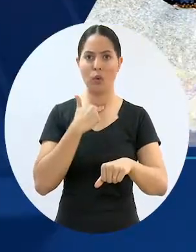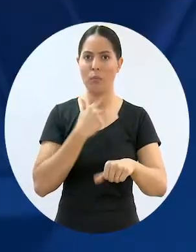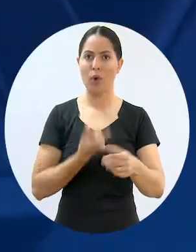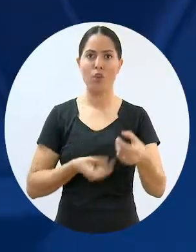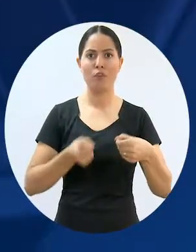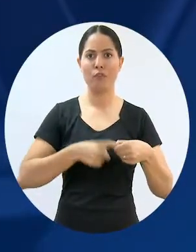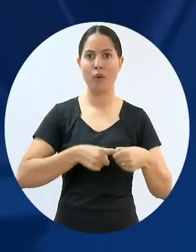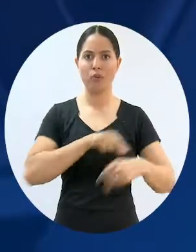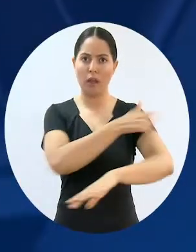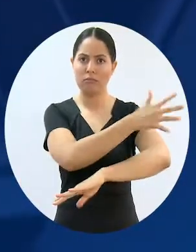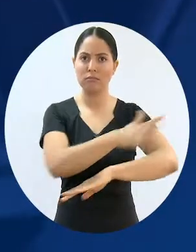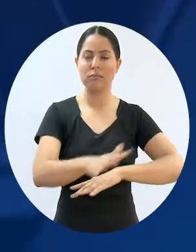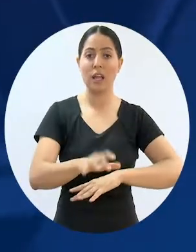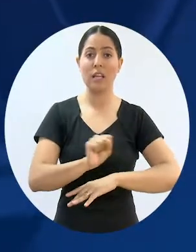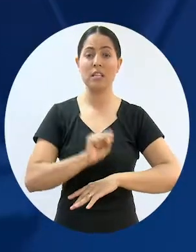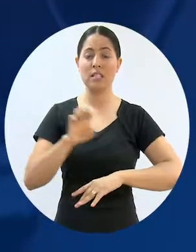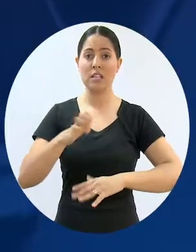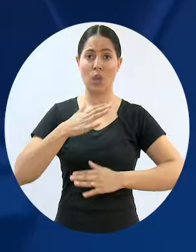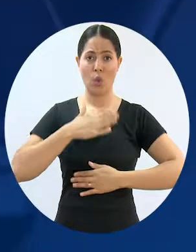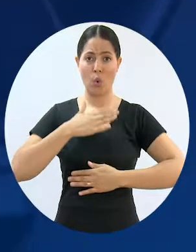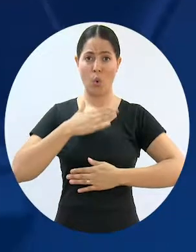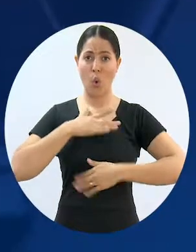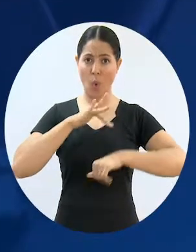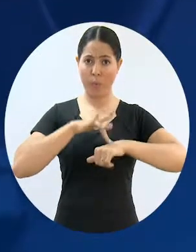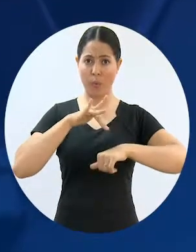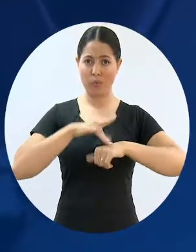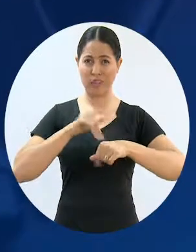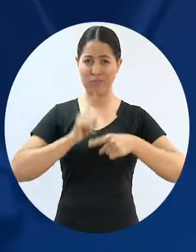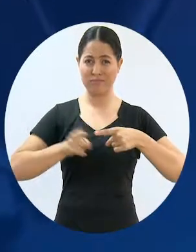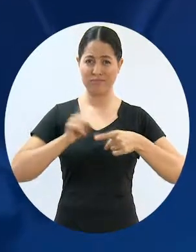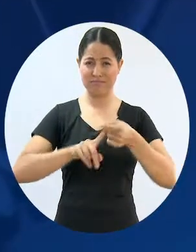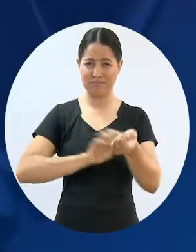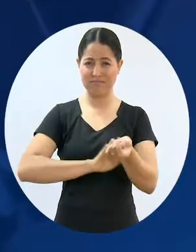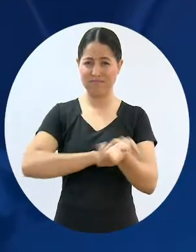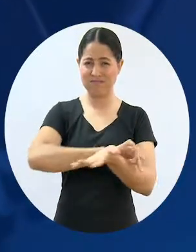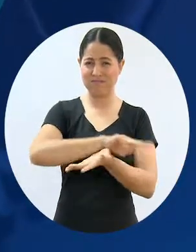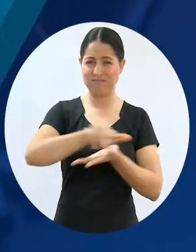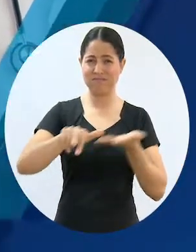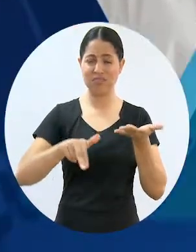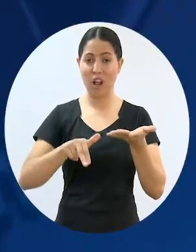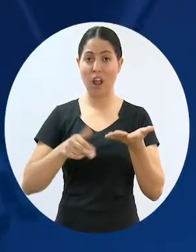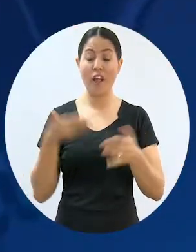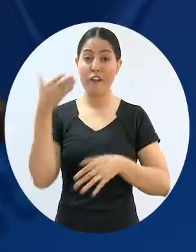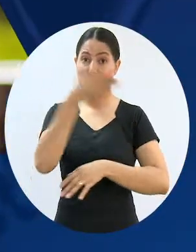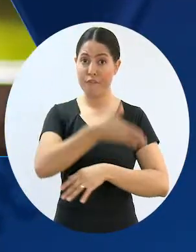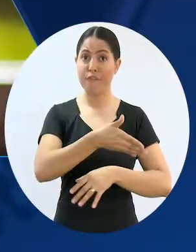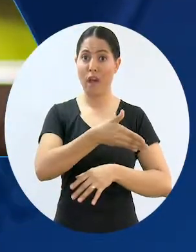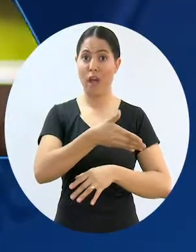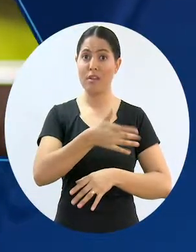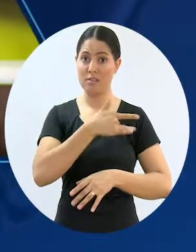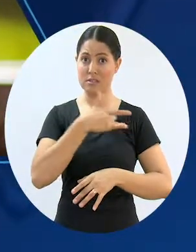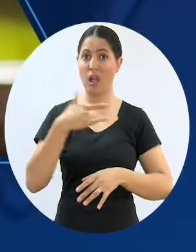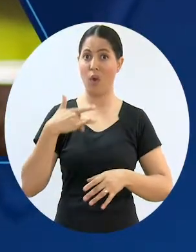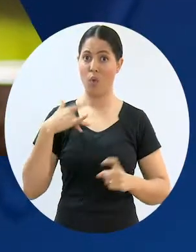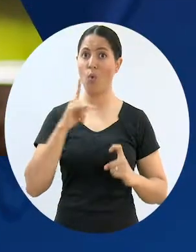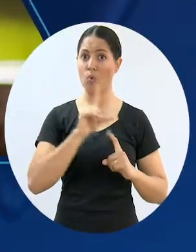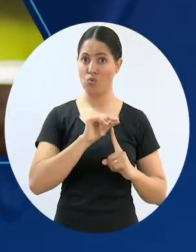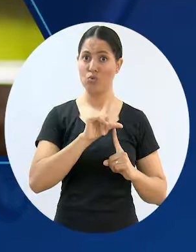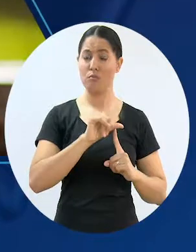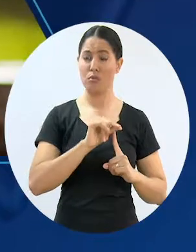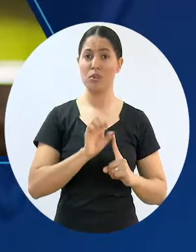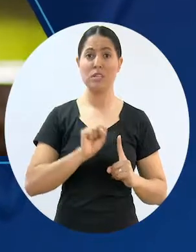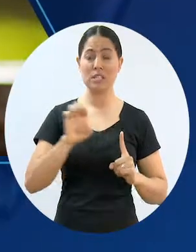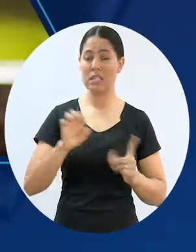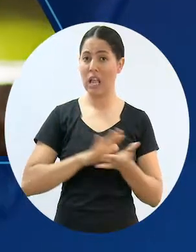ao mar. Se houver reação em seu corpo em contato com o óleo, procure uma unidade básica de saúde. Se não houver